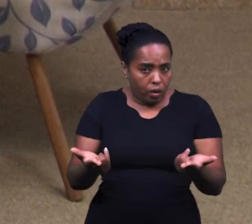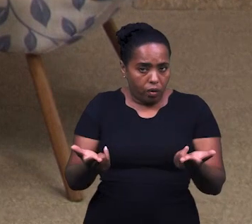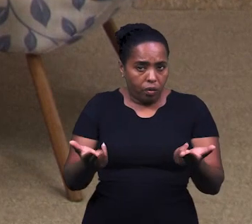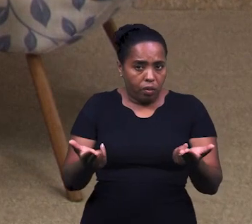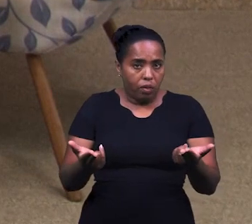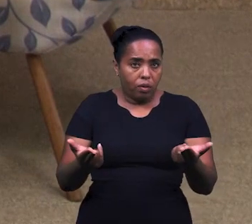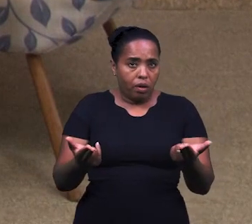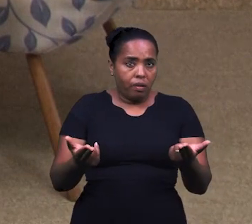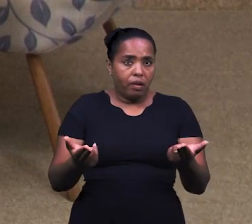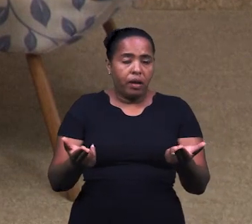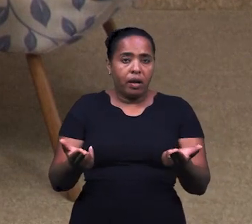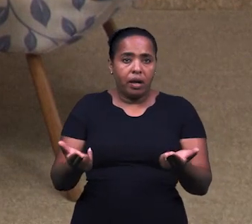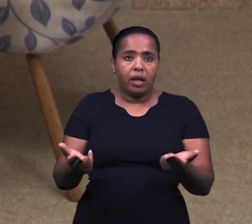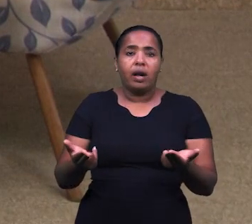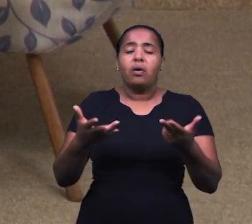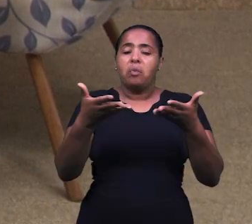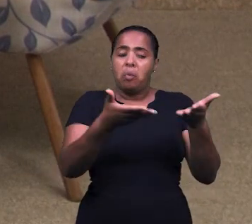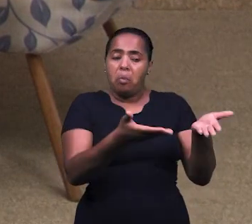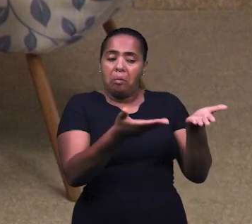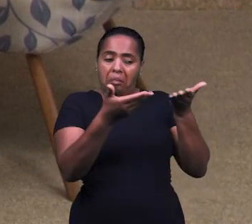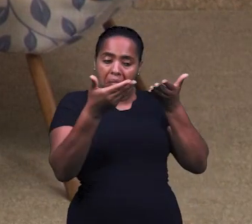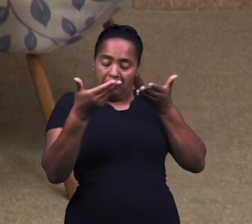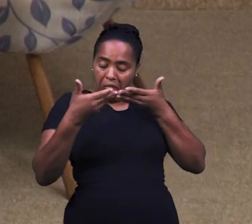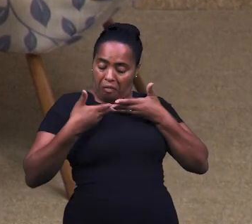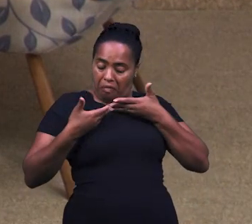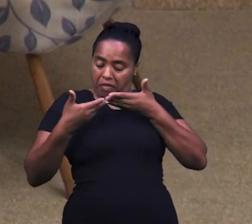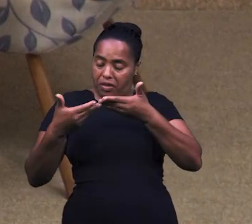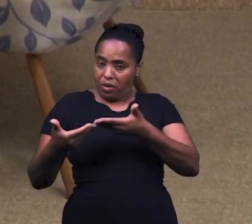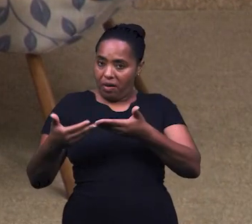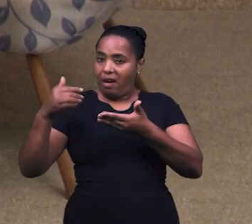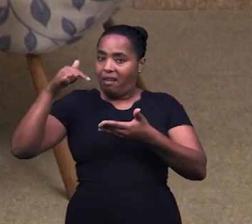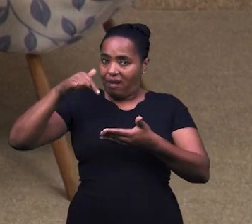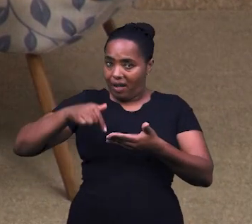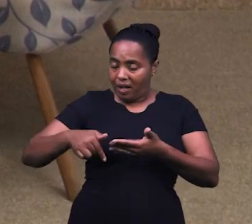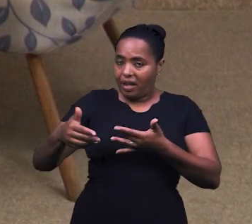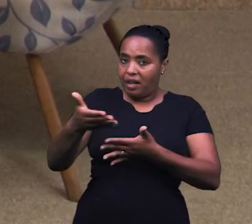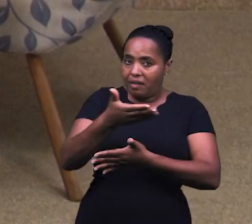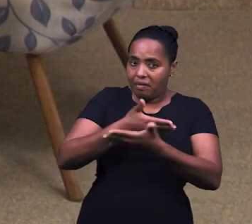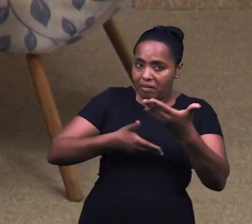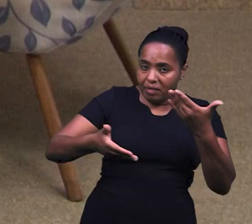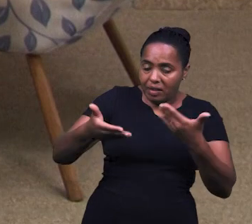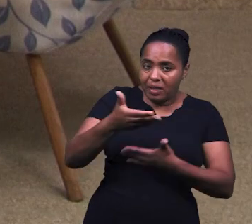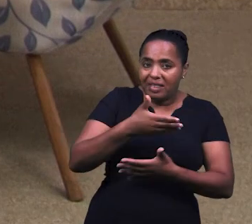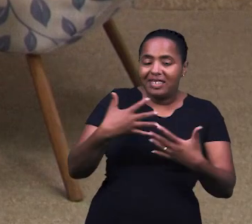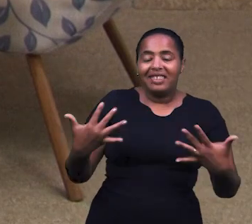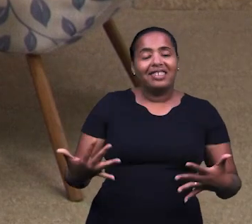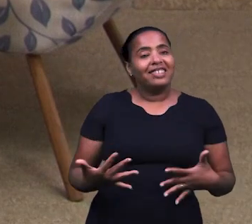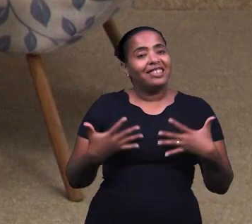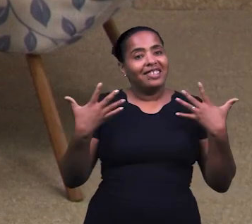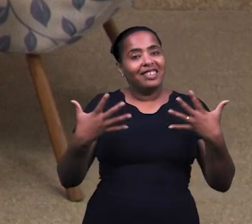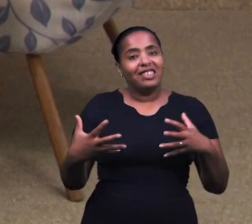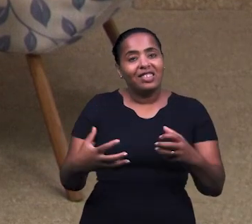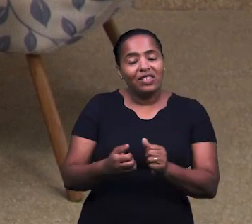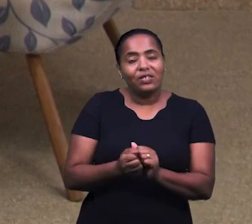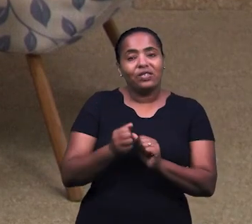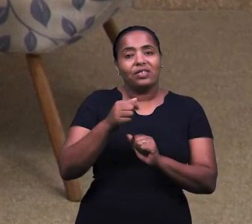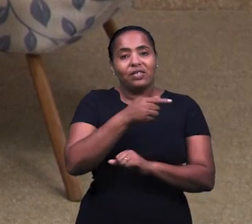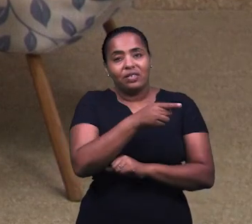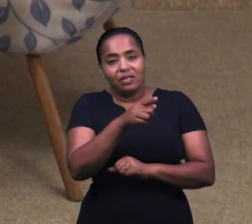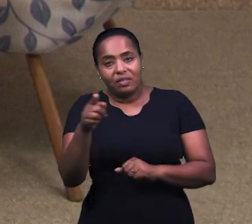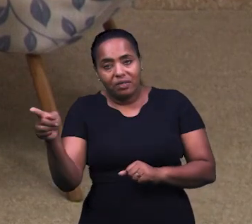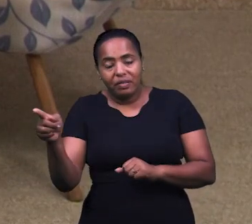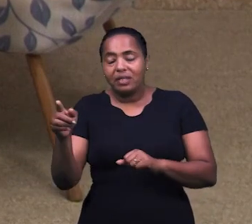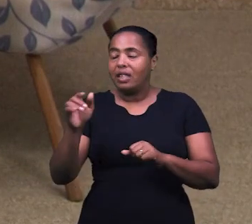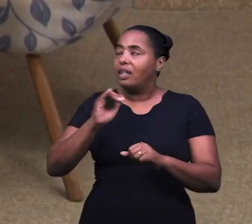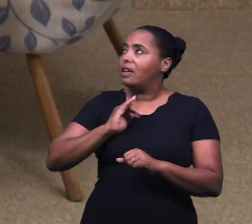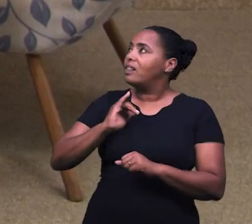fez, né? Atendeu o chamado, o convite do pastor para poder estar aqui participando com muita alegria com vocês